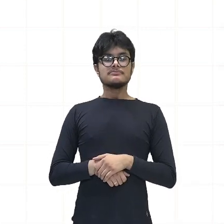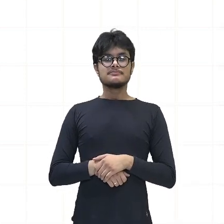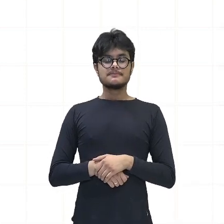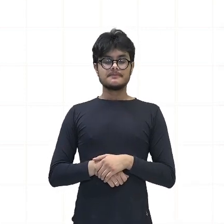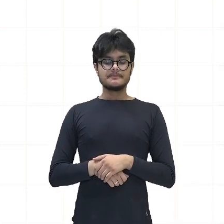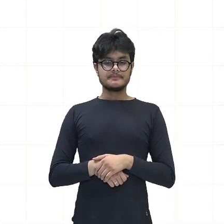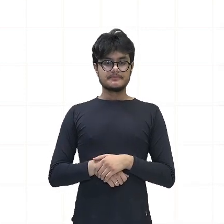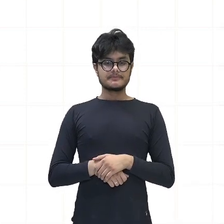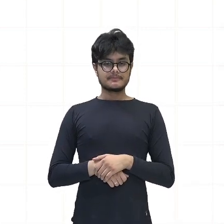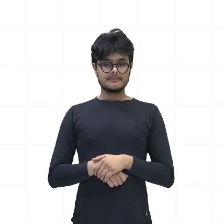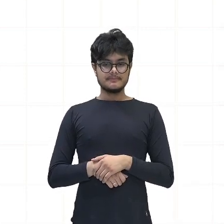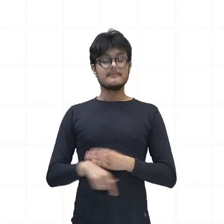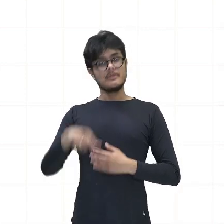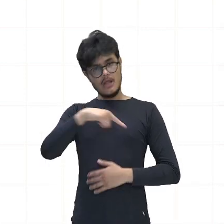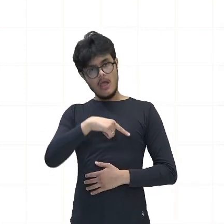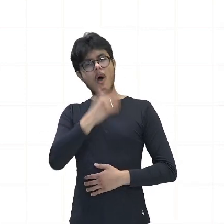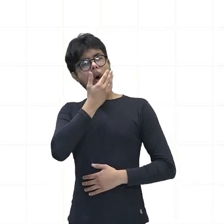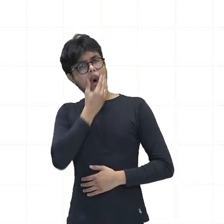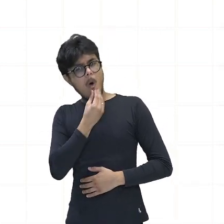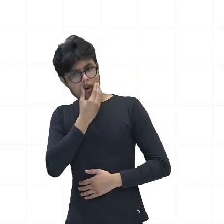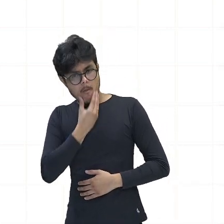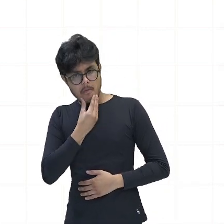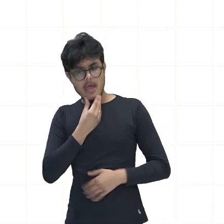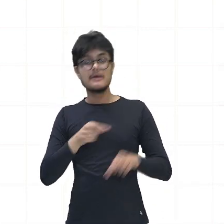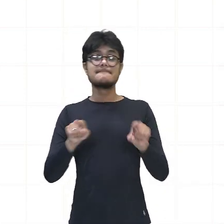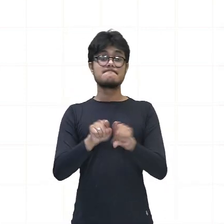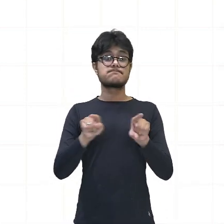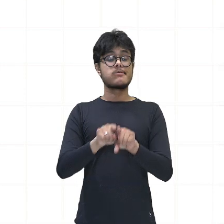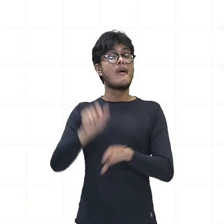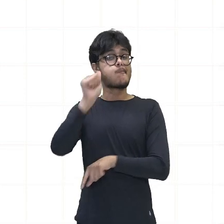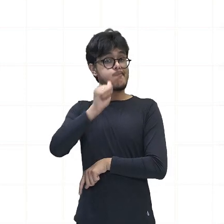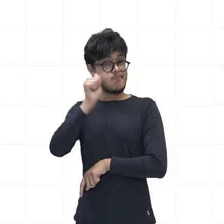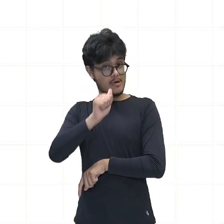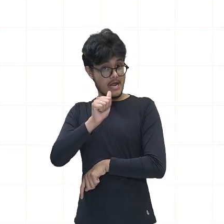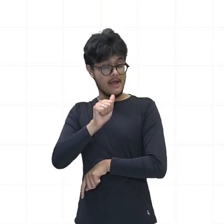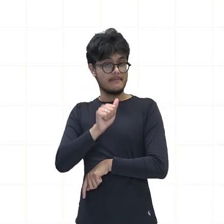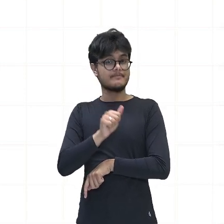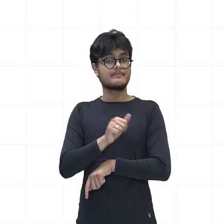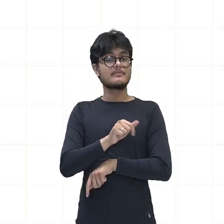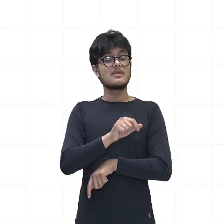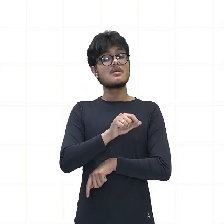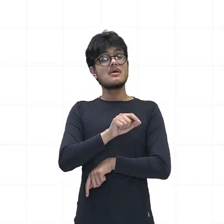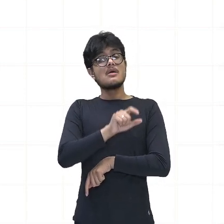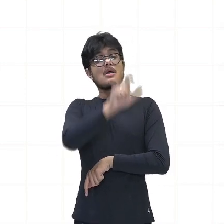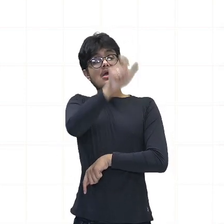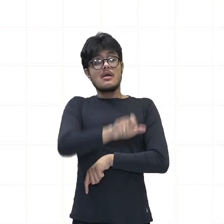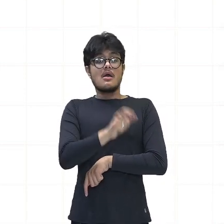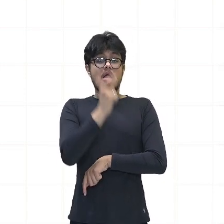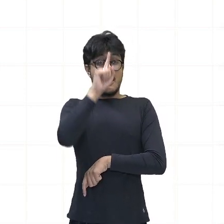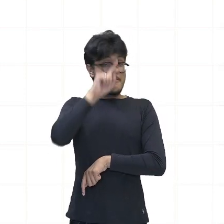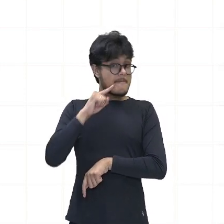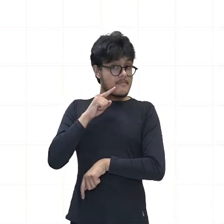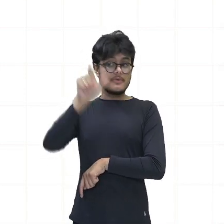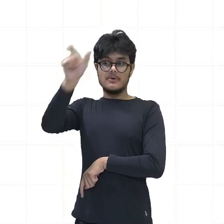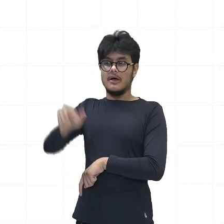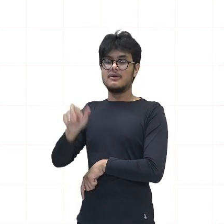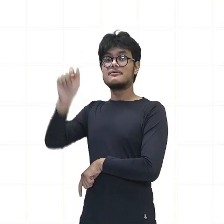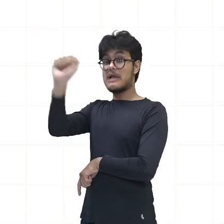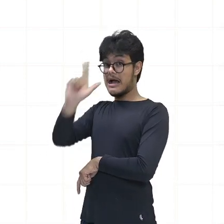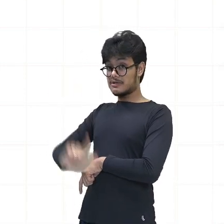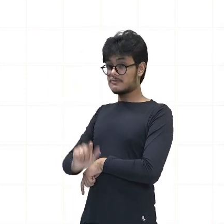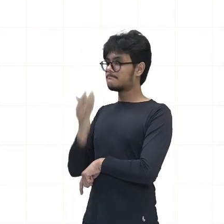por homens e mulheres, né? Então, nós temos a cor amarelo, o mais escuro e o mais claro, mostrando a população feminina, e